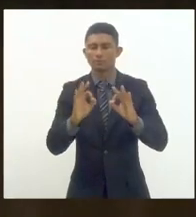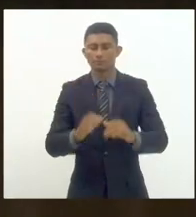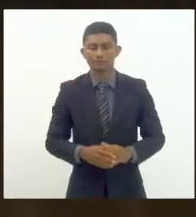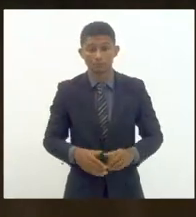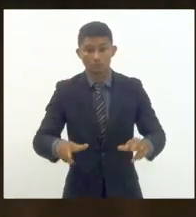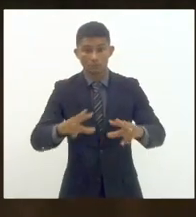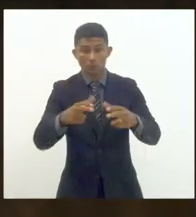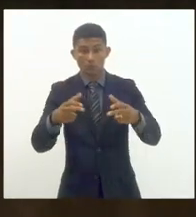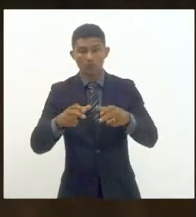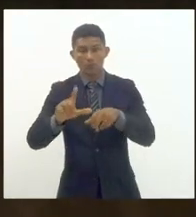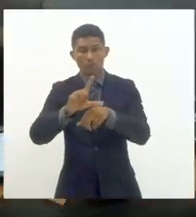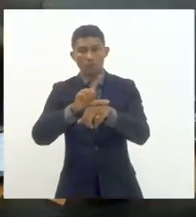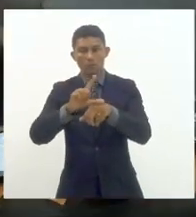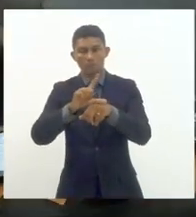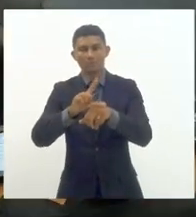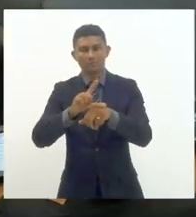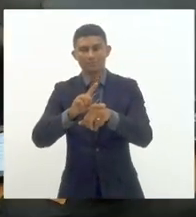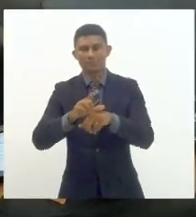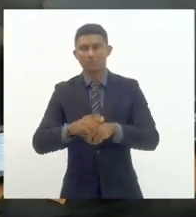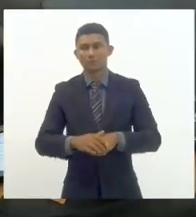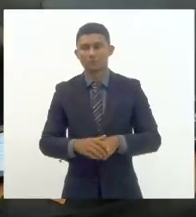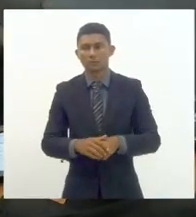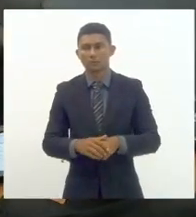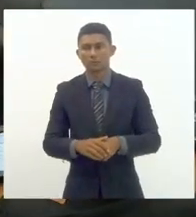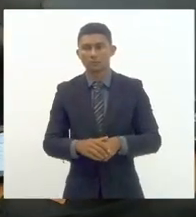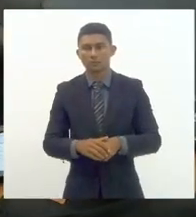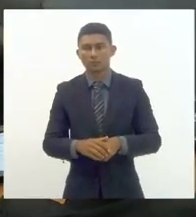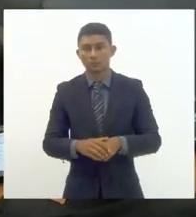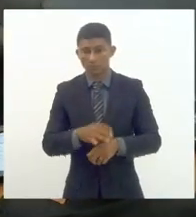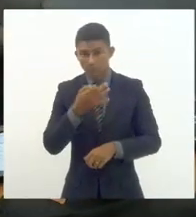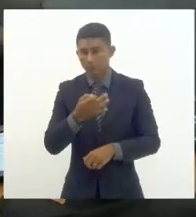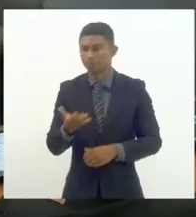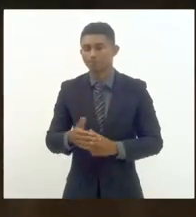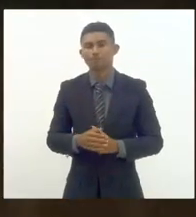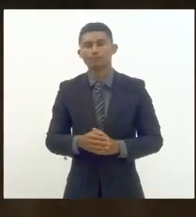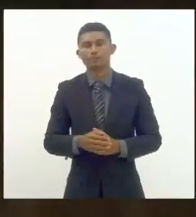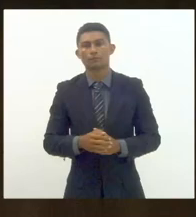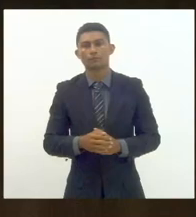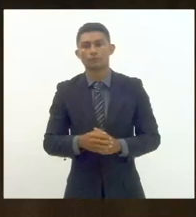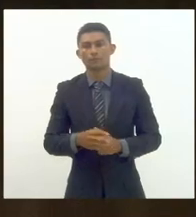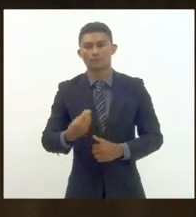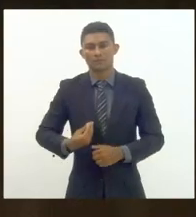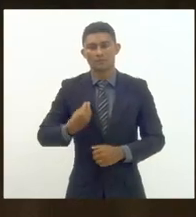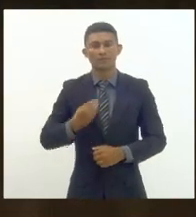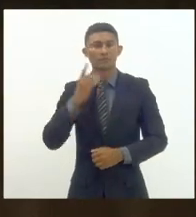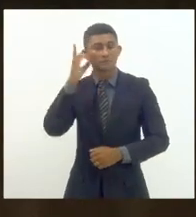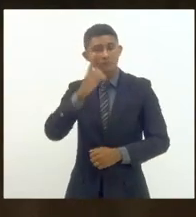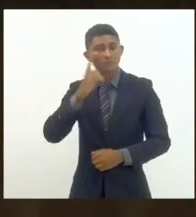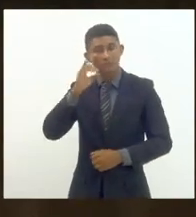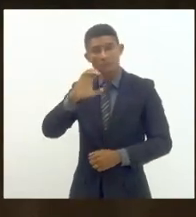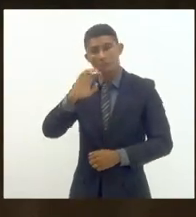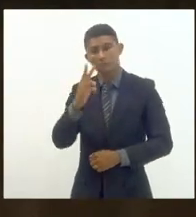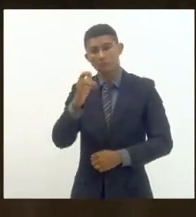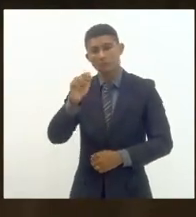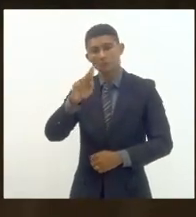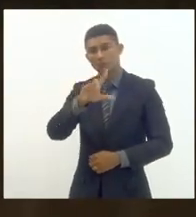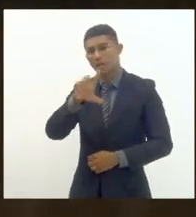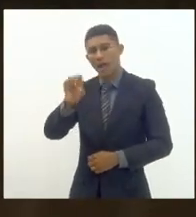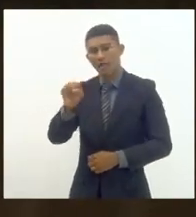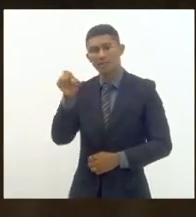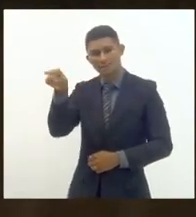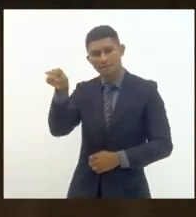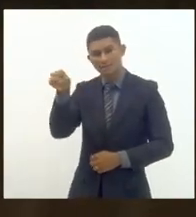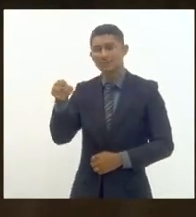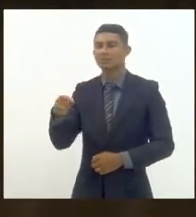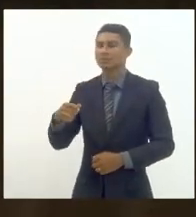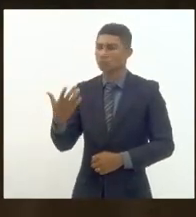Comissão de Legislação Constitucional Complementar, não, a Vossa Excelência agora que emitiu parecer. Destacar a presença do deputado Charles Batista, que foi um grande defensor e